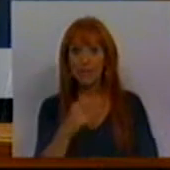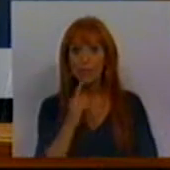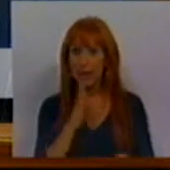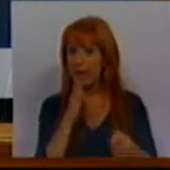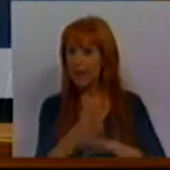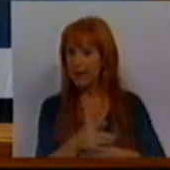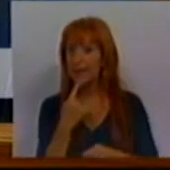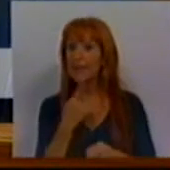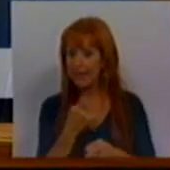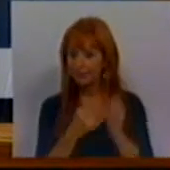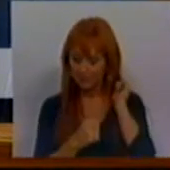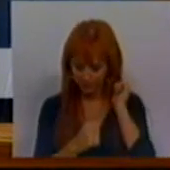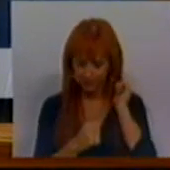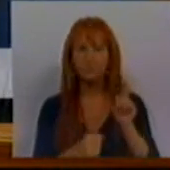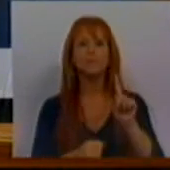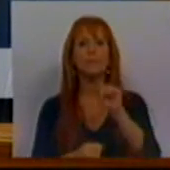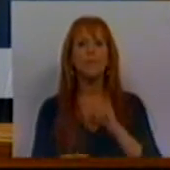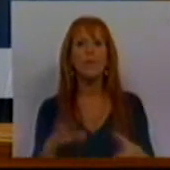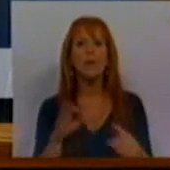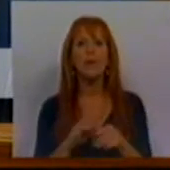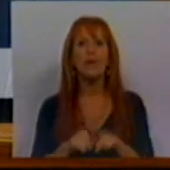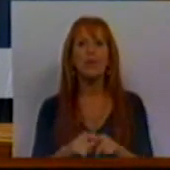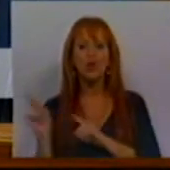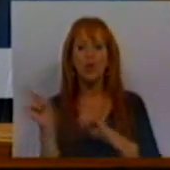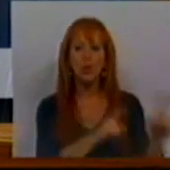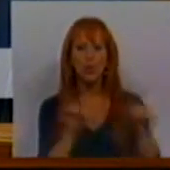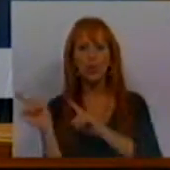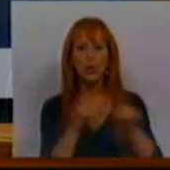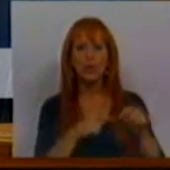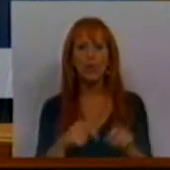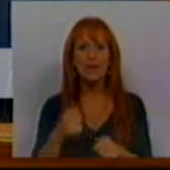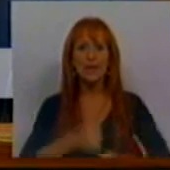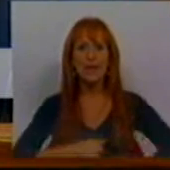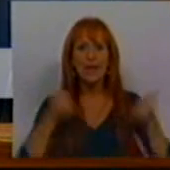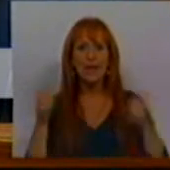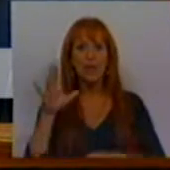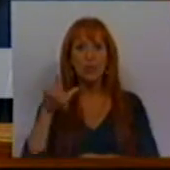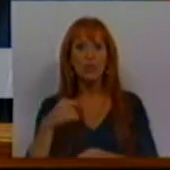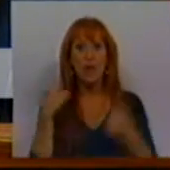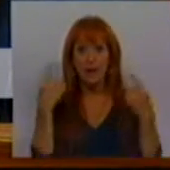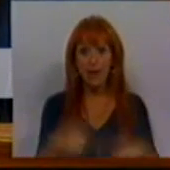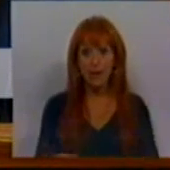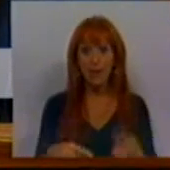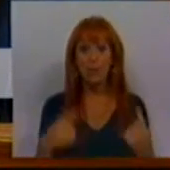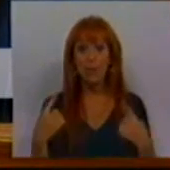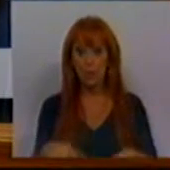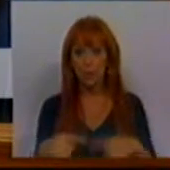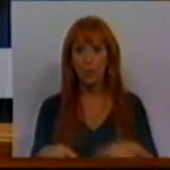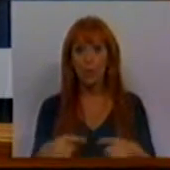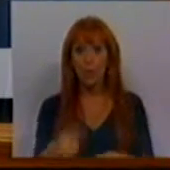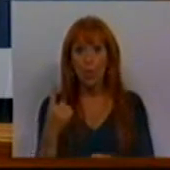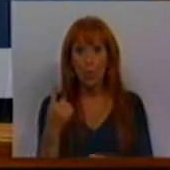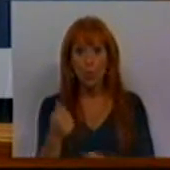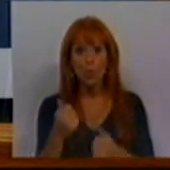muito direta para lhe fazer, que tem a ver com os transportes na cidade de Lisboa. Existiu